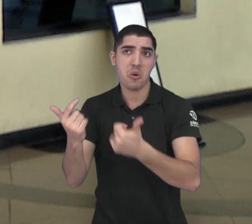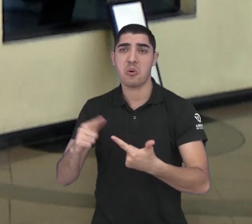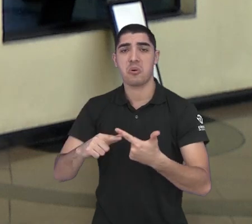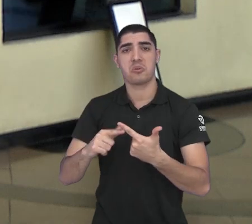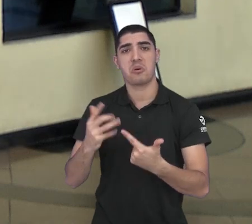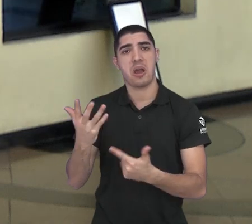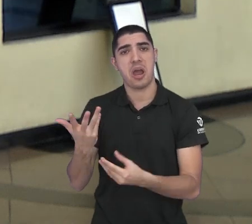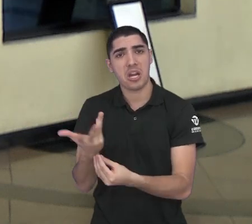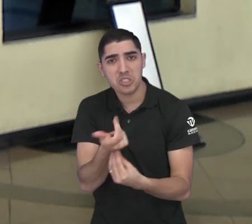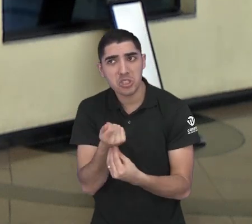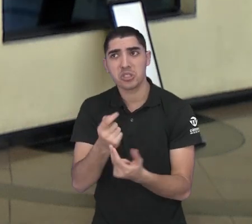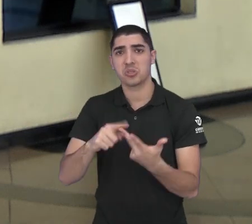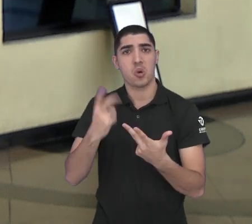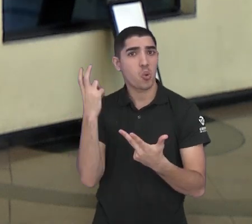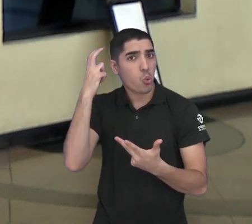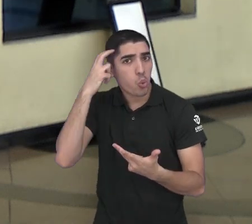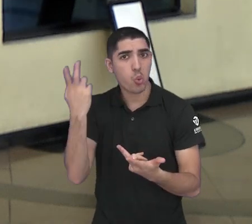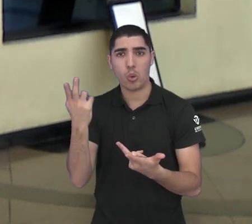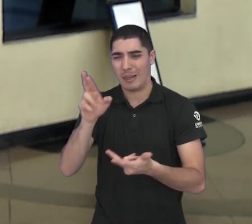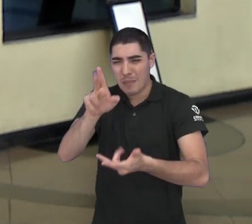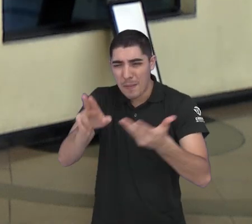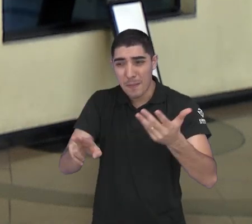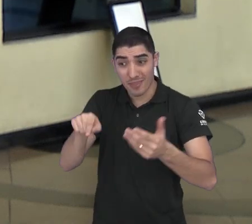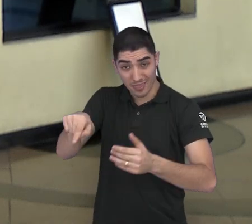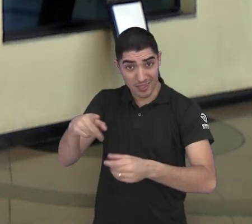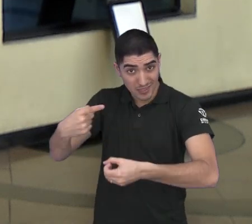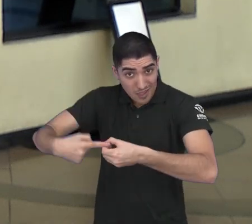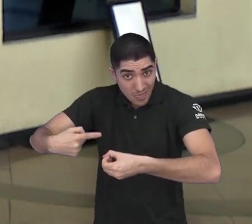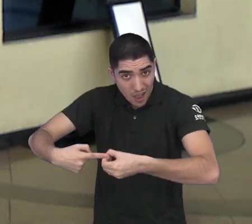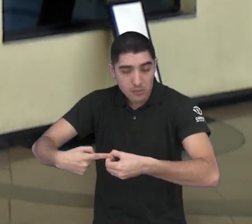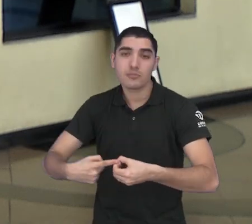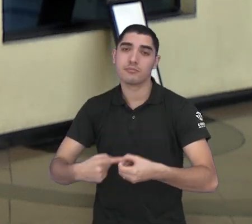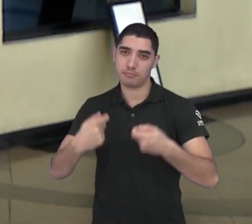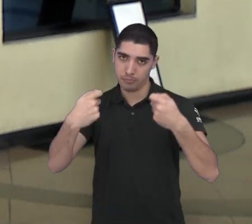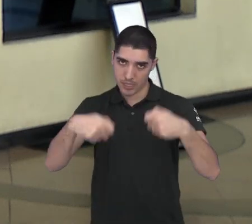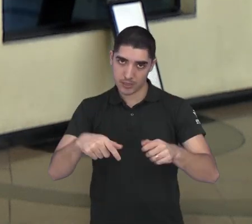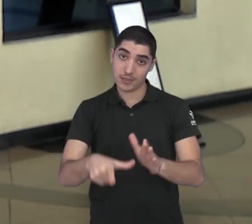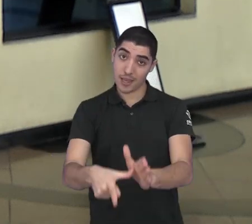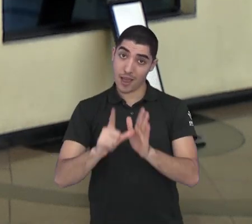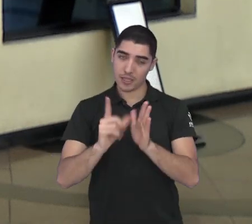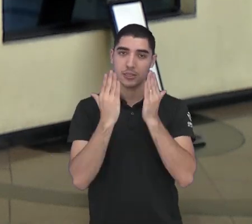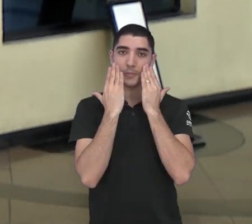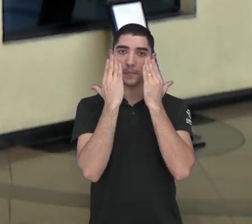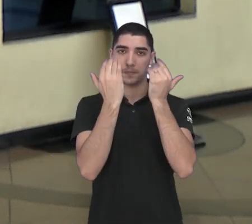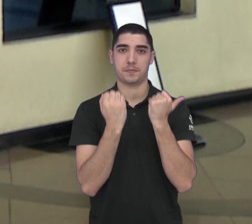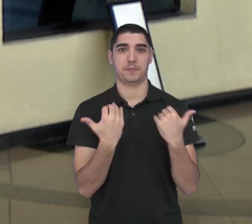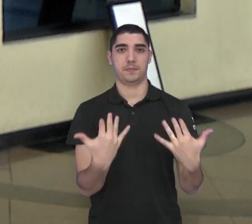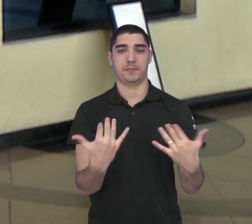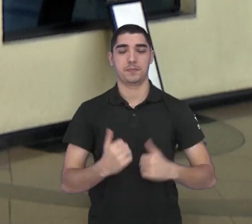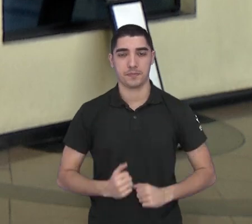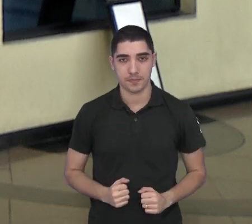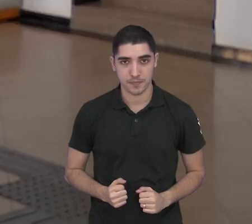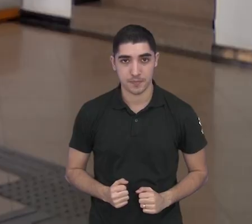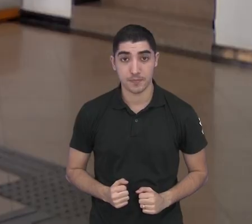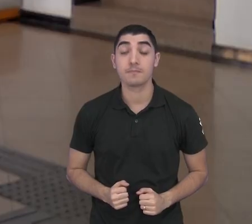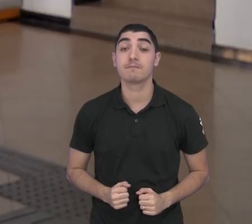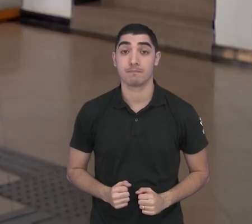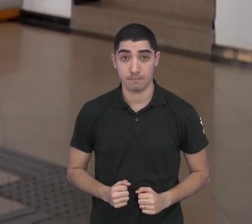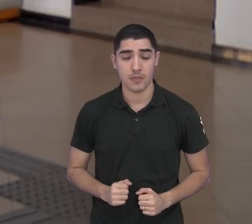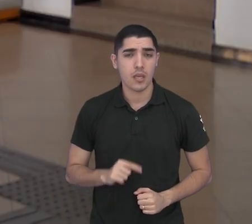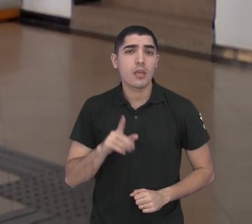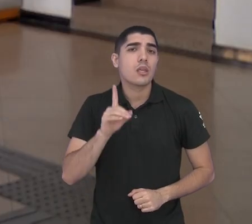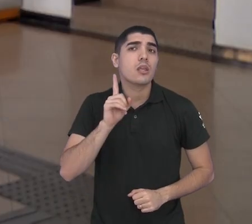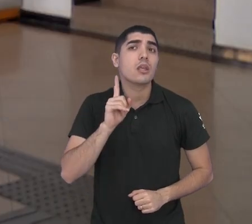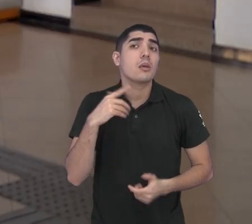histórico, artístico, cultural do município. Também são questões que exigem necessariamente audiências públicas. E na hora